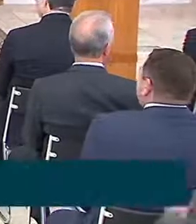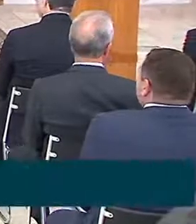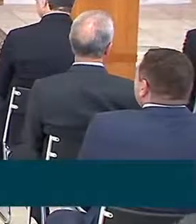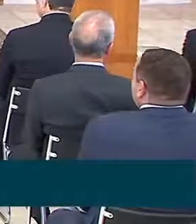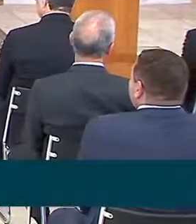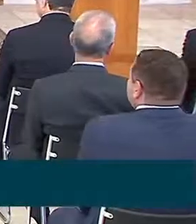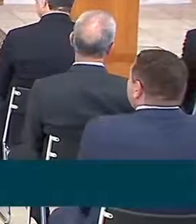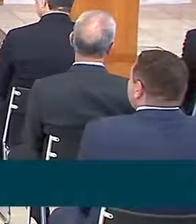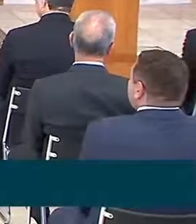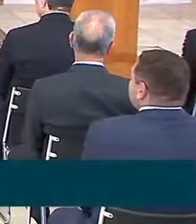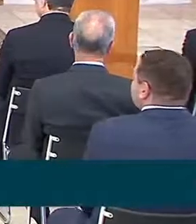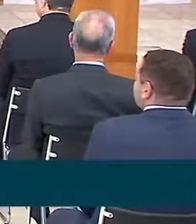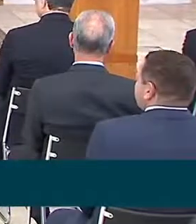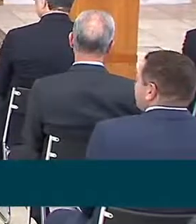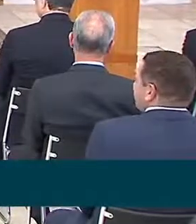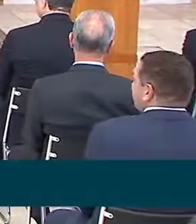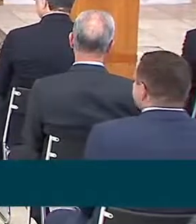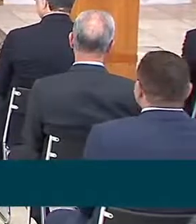Isso